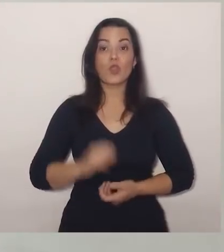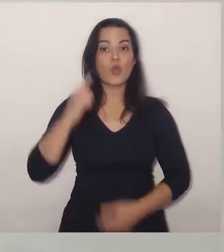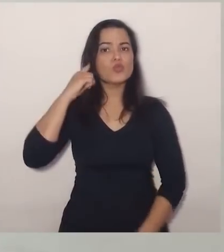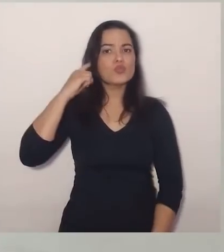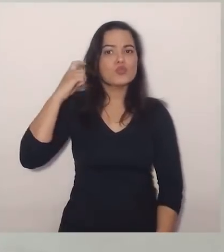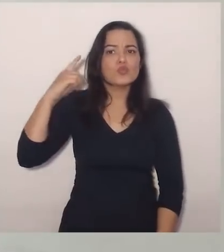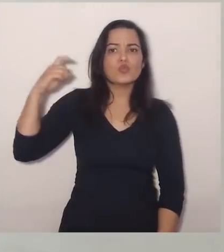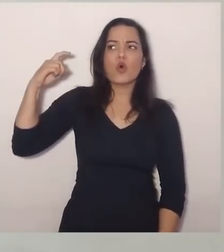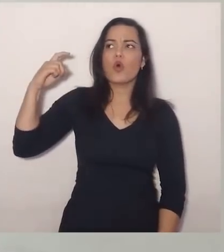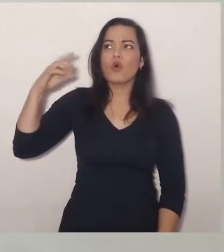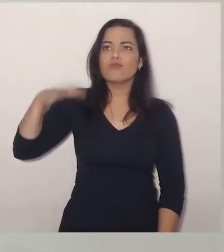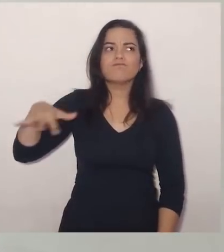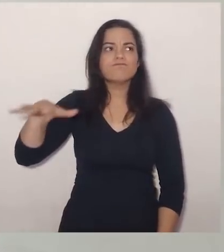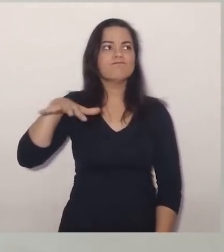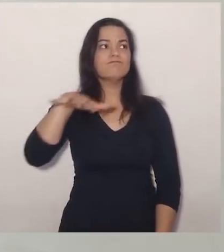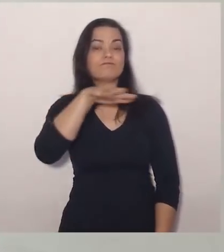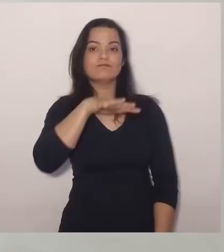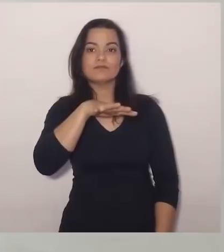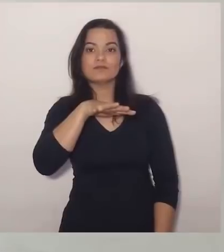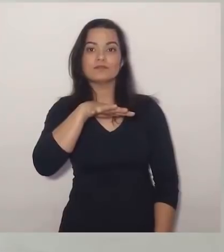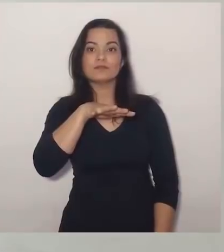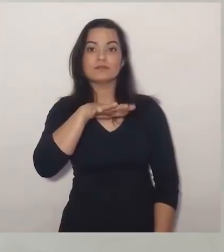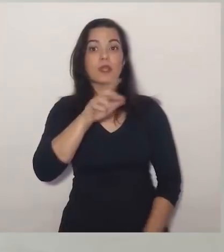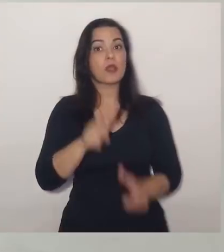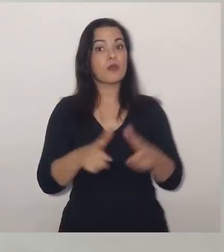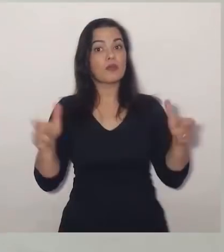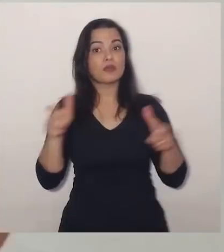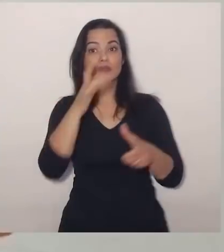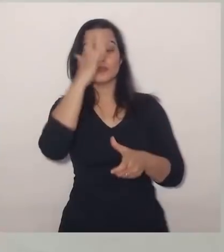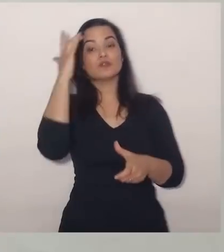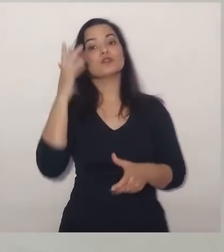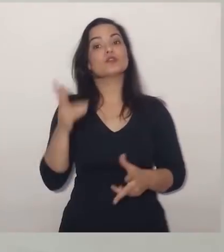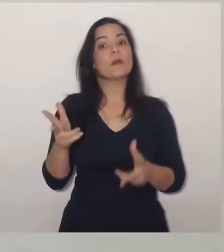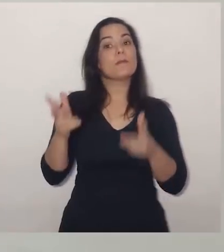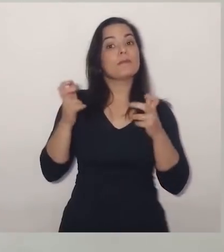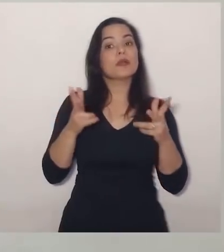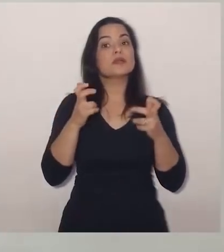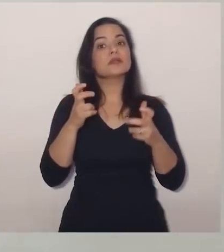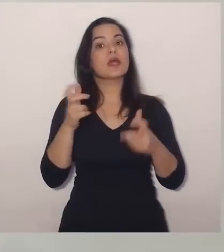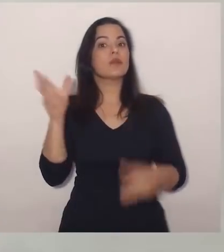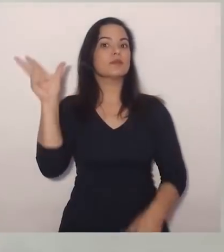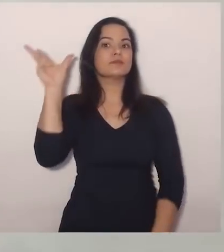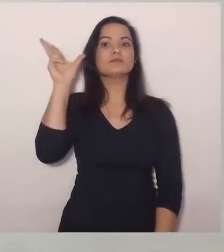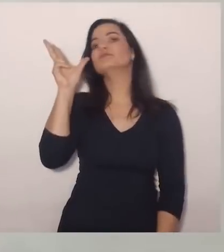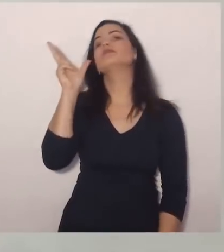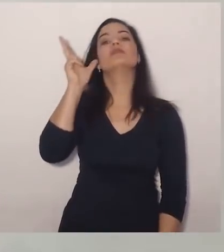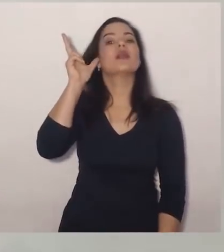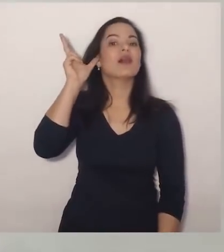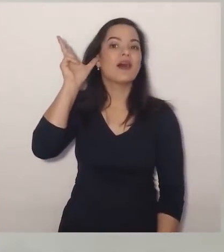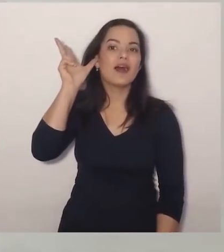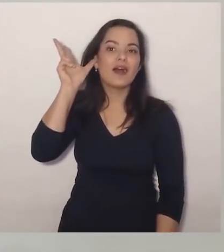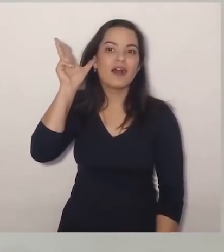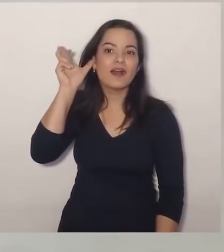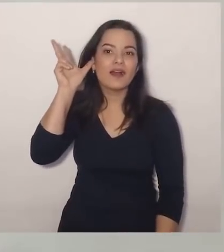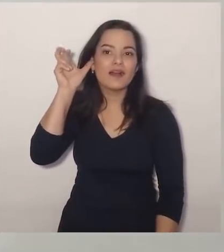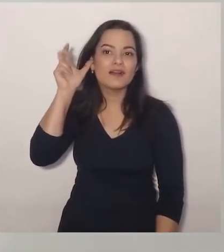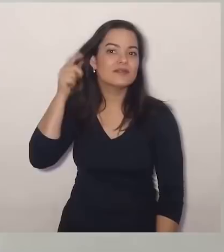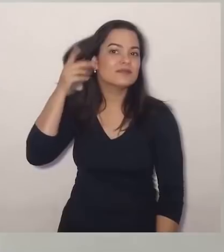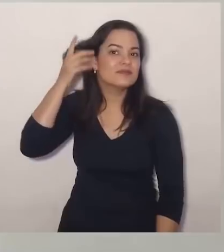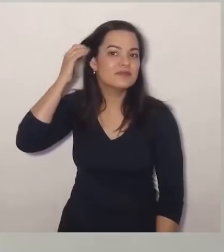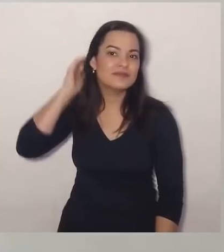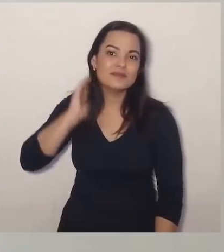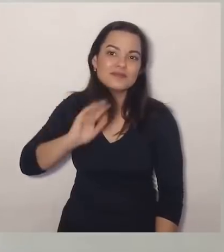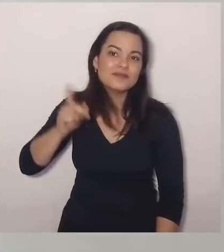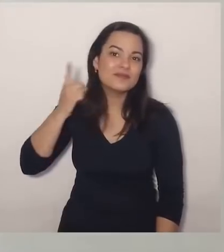Os sons do ambiente, eles são percebidos pela nossa audição. Caso